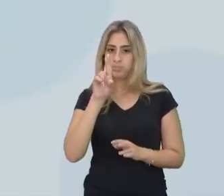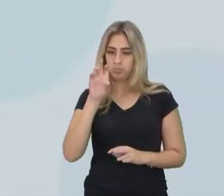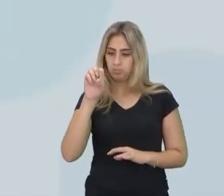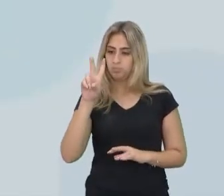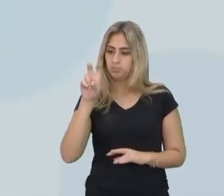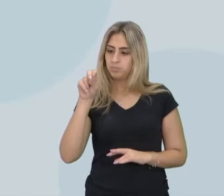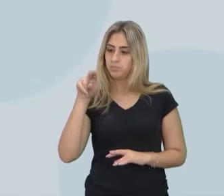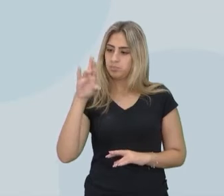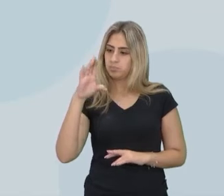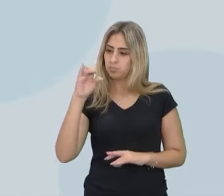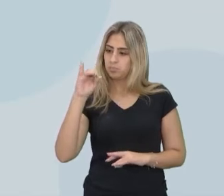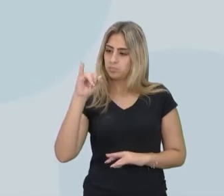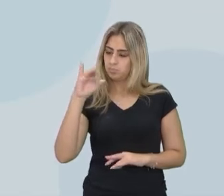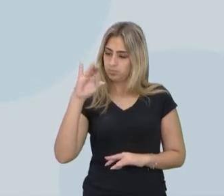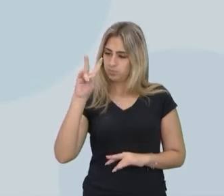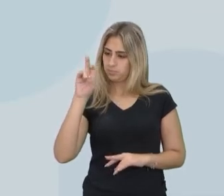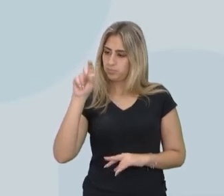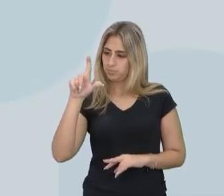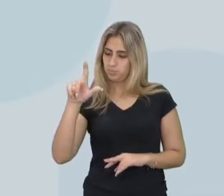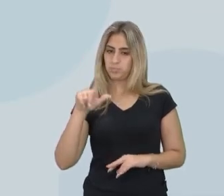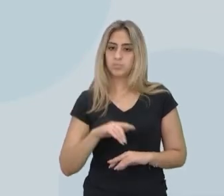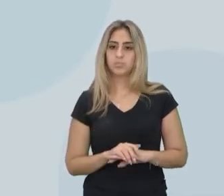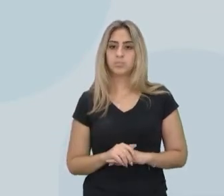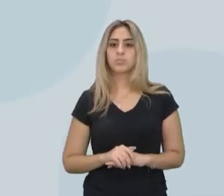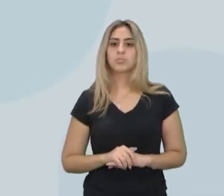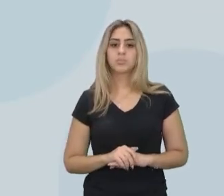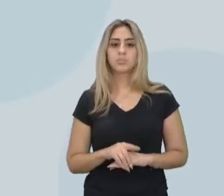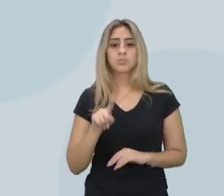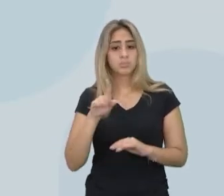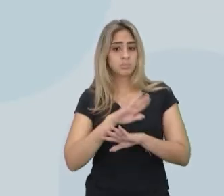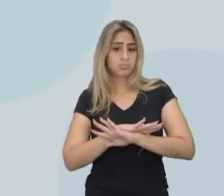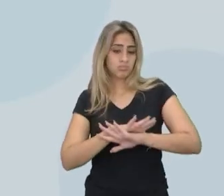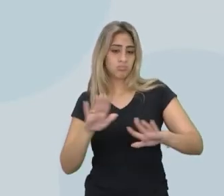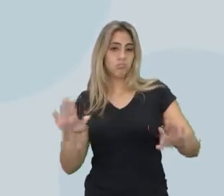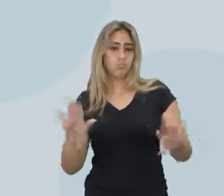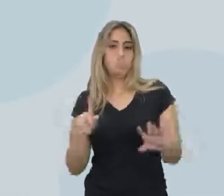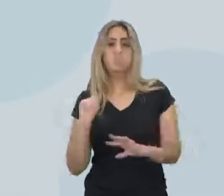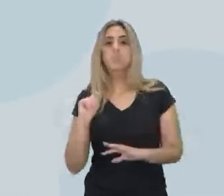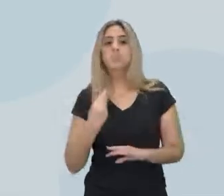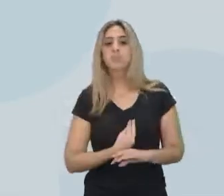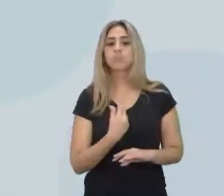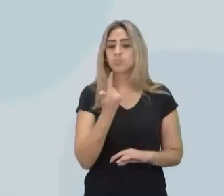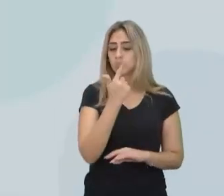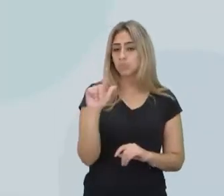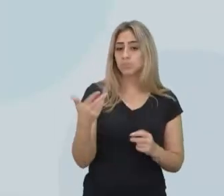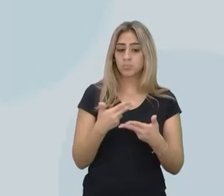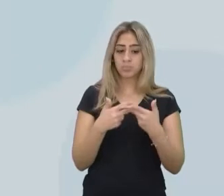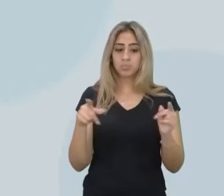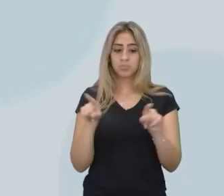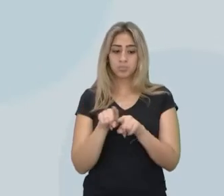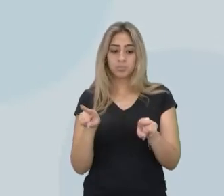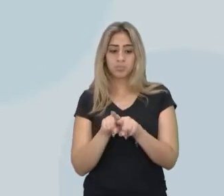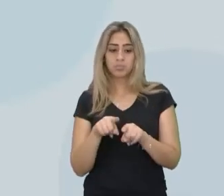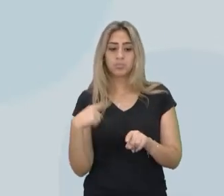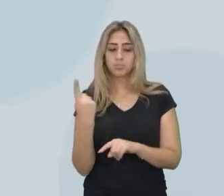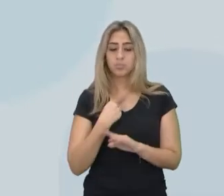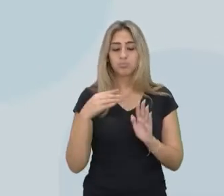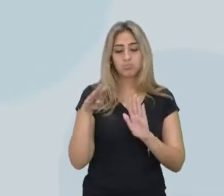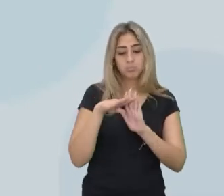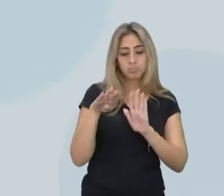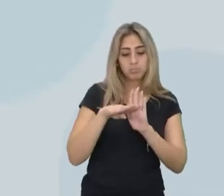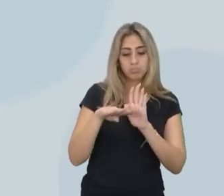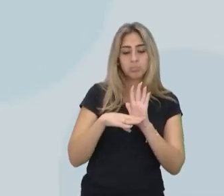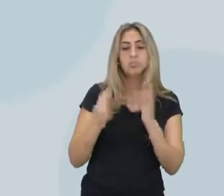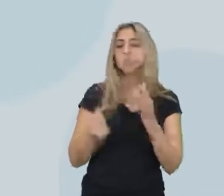reagente vira produto e essa reação, ela simplesmente acaba. Existem outros tipos de reações que a gente classifica